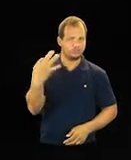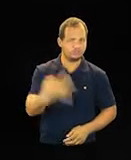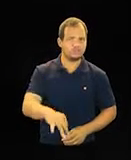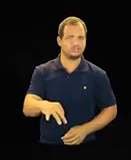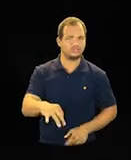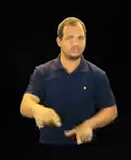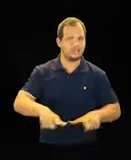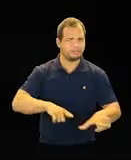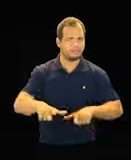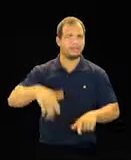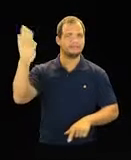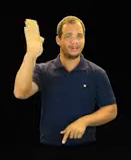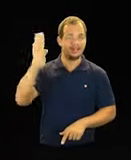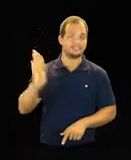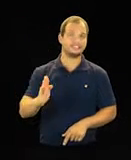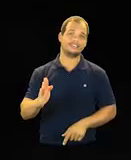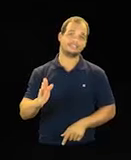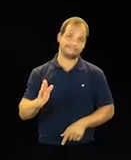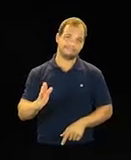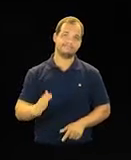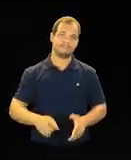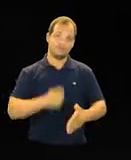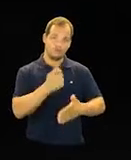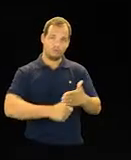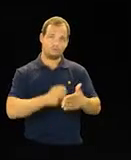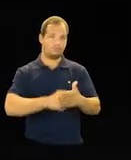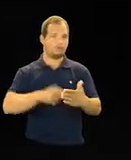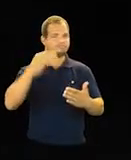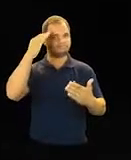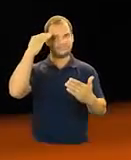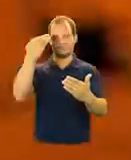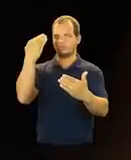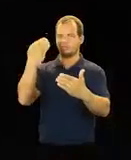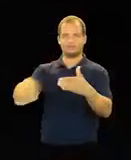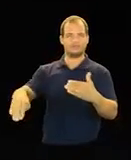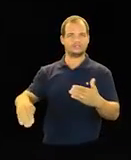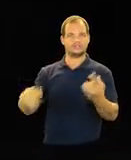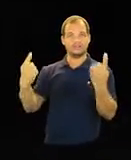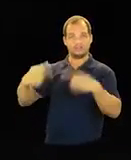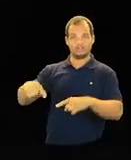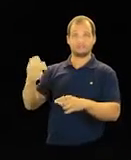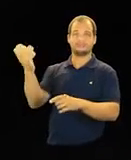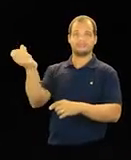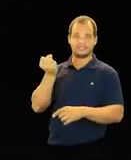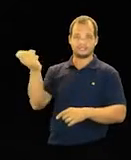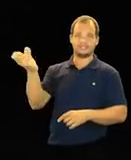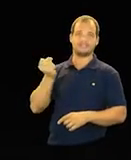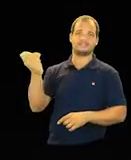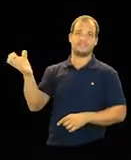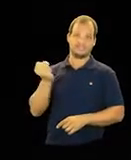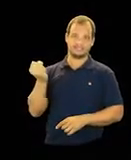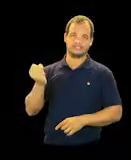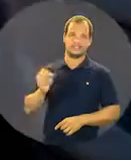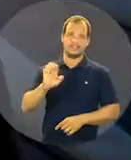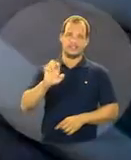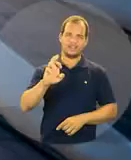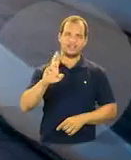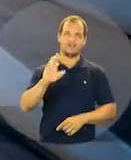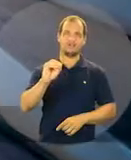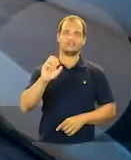com o trabalhador brasileiro? O PROS não concorda com isso. O PROS é contra essa reforma da